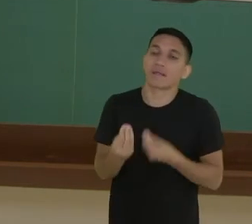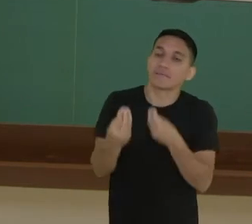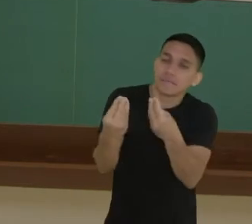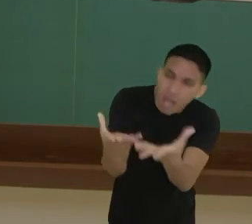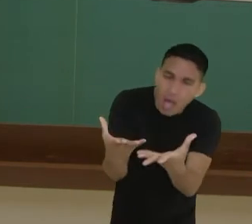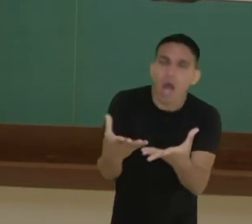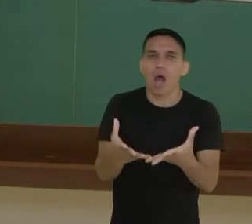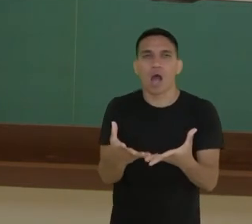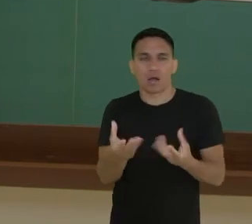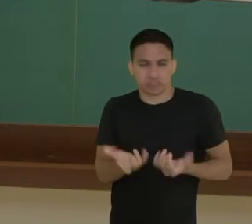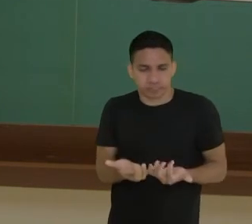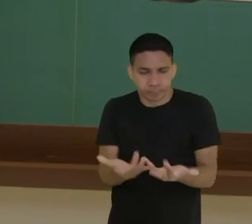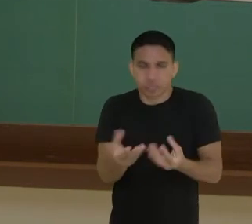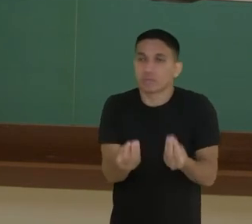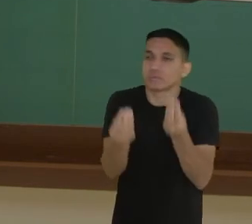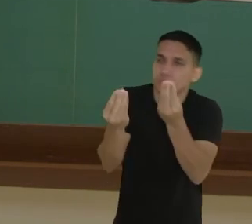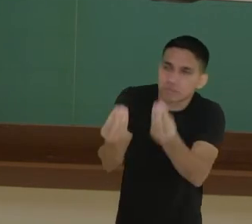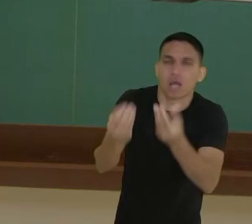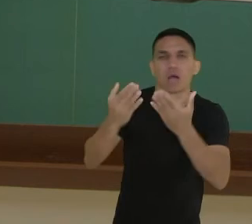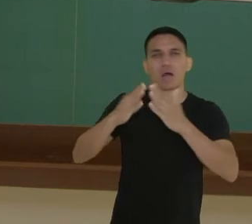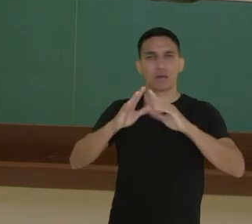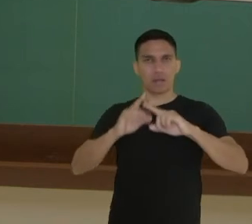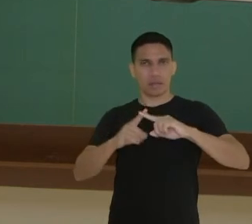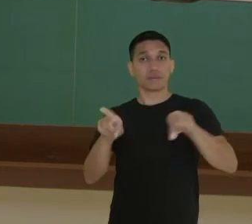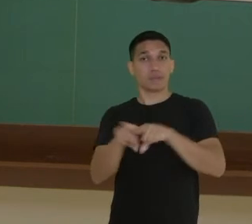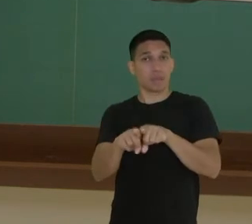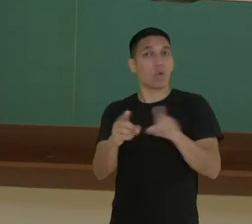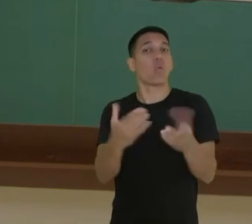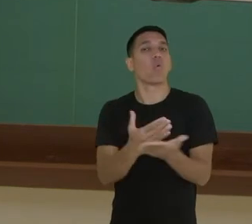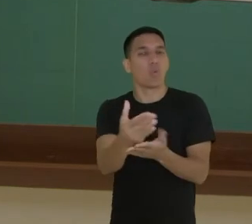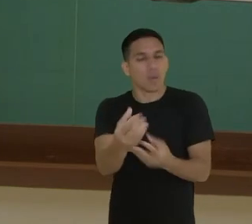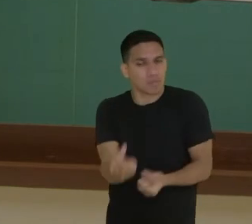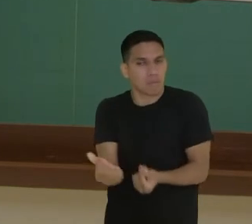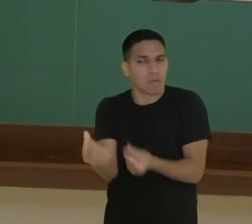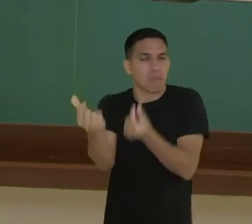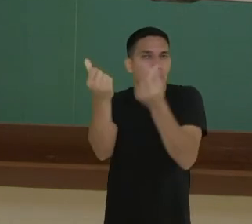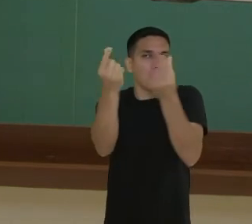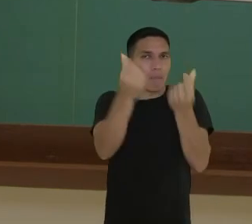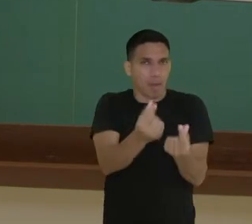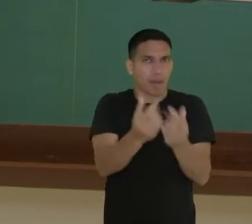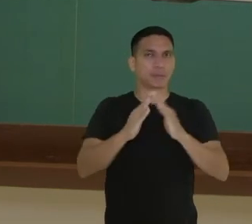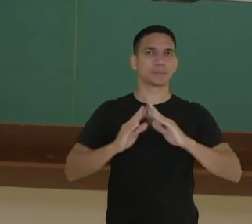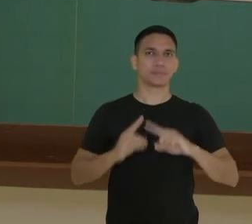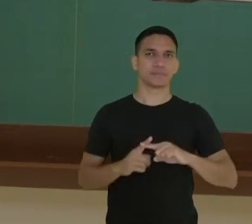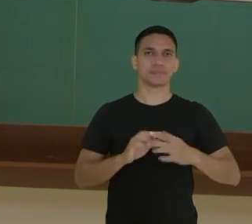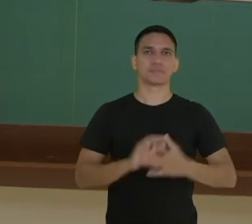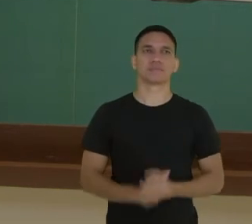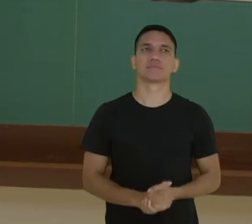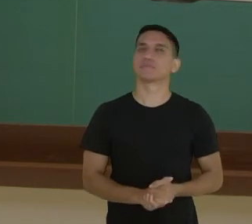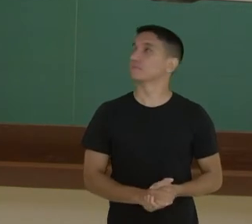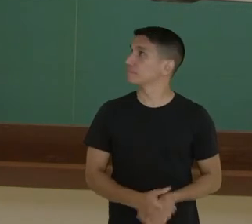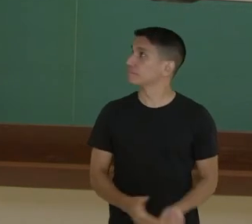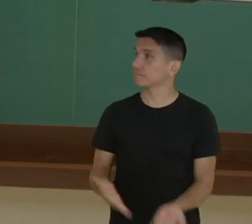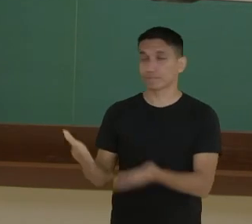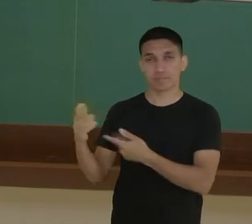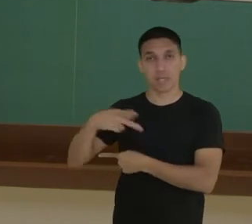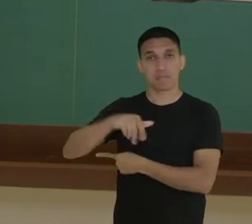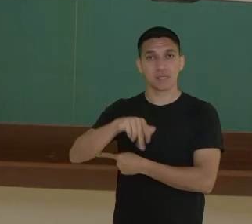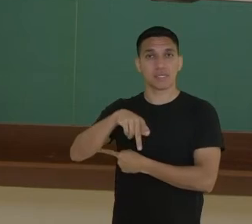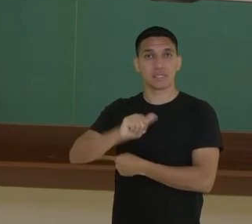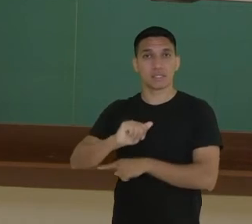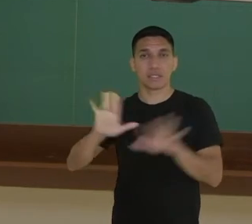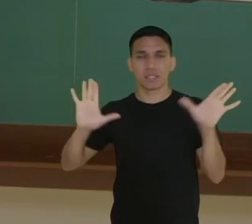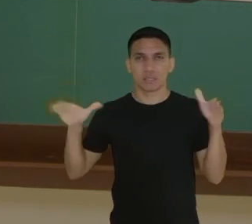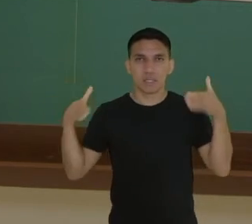Católica de terras, que também vai dar origem aos patrimônios da igreja. O Papa, pessoal,